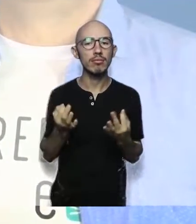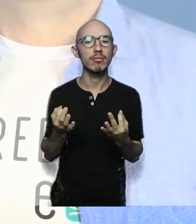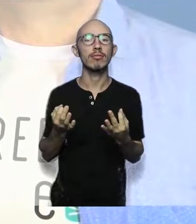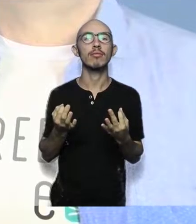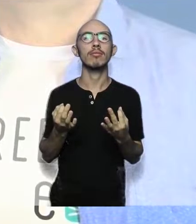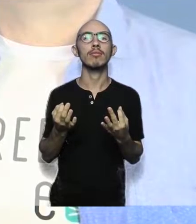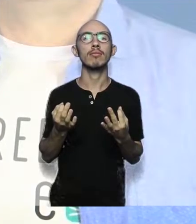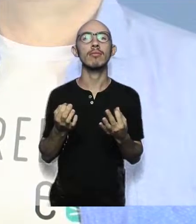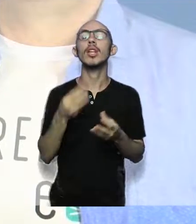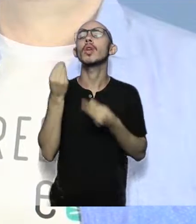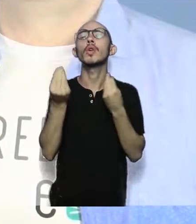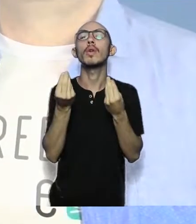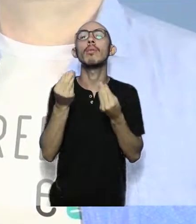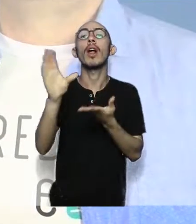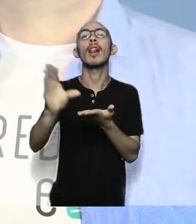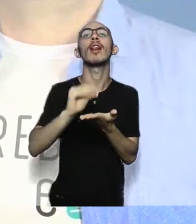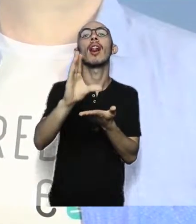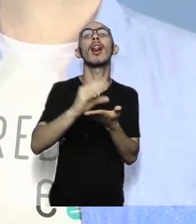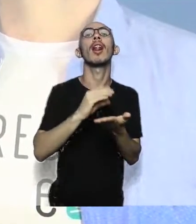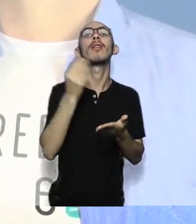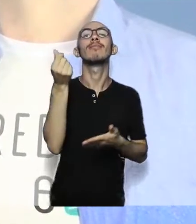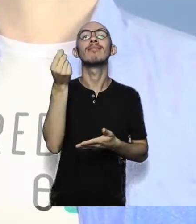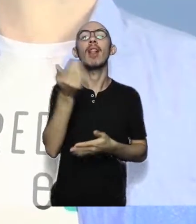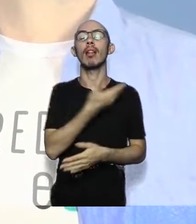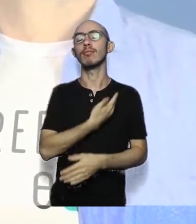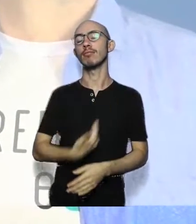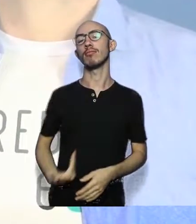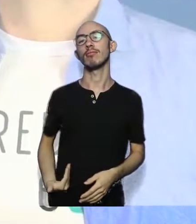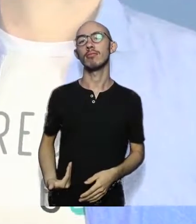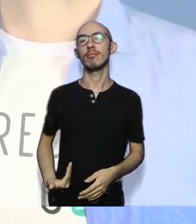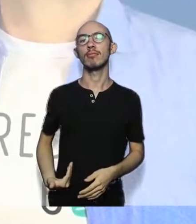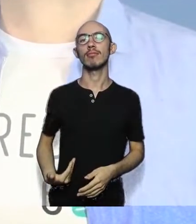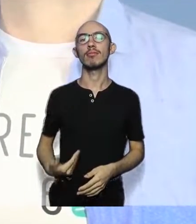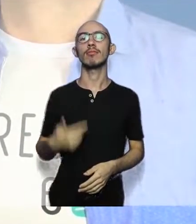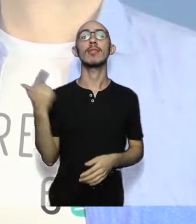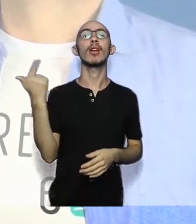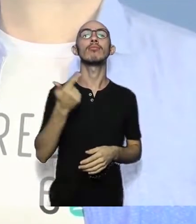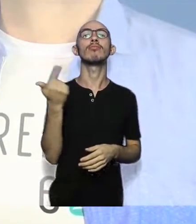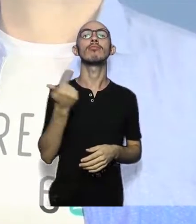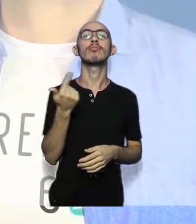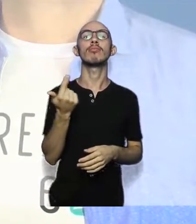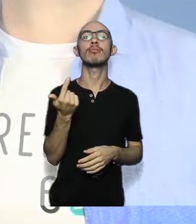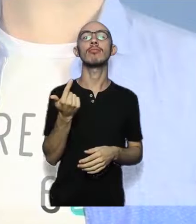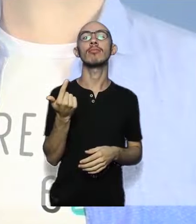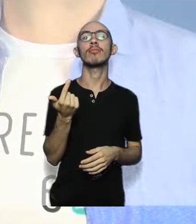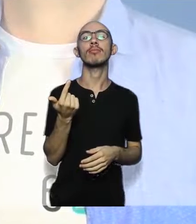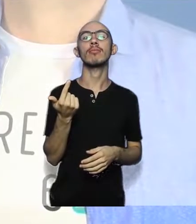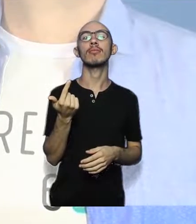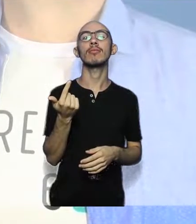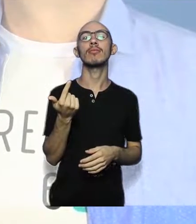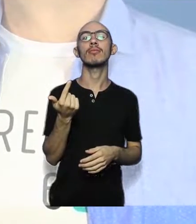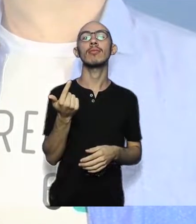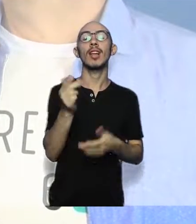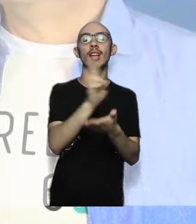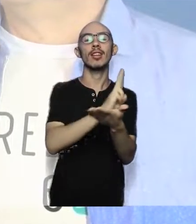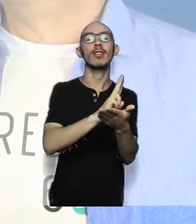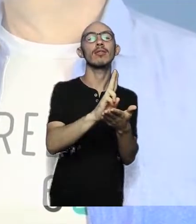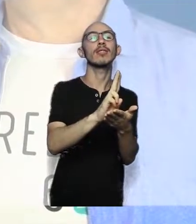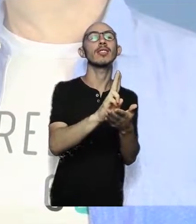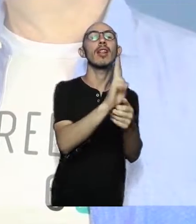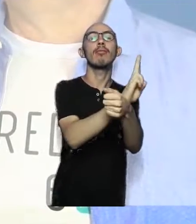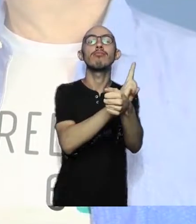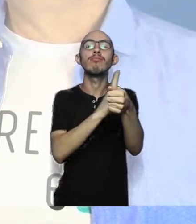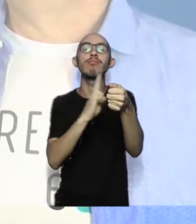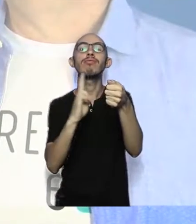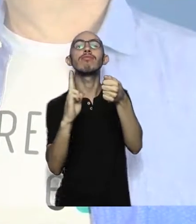qualidade e financiada com recursos públicos. Né. O segundo desafio é recuperar o protagonismo